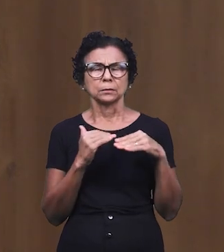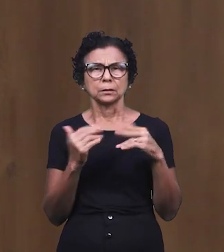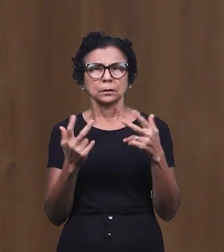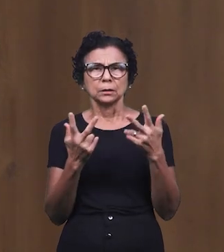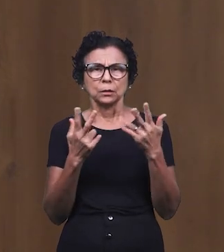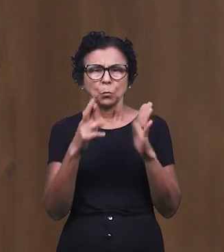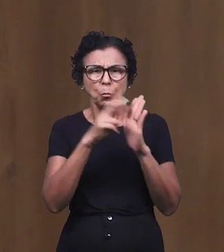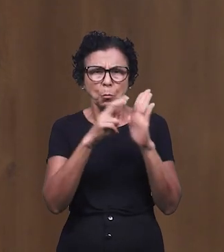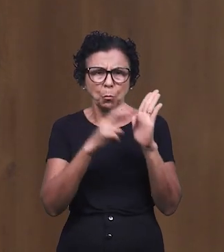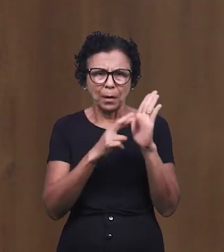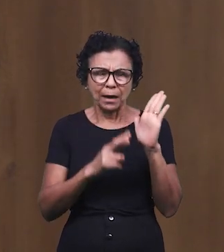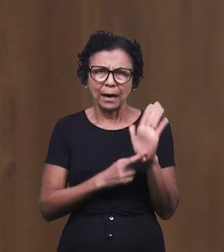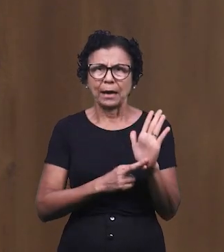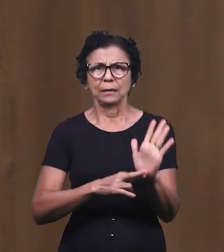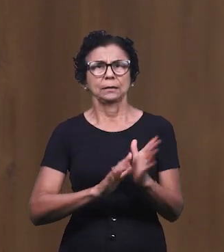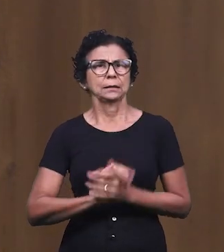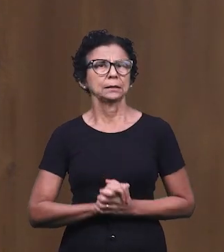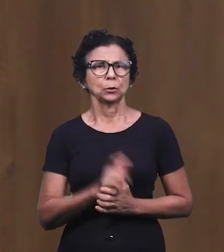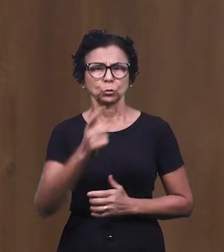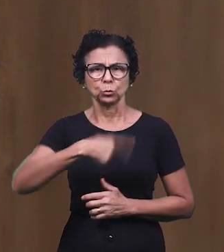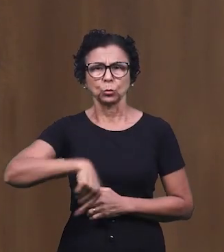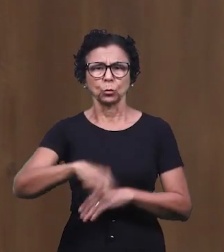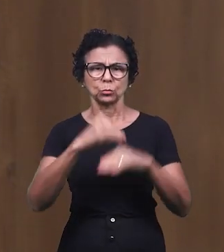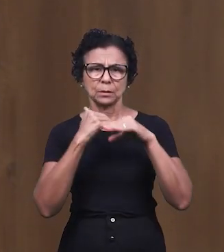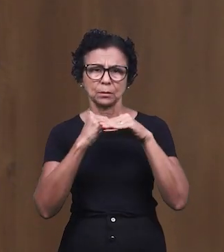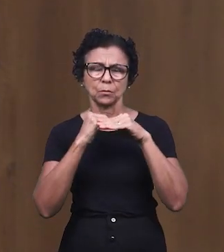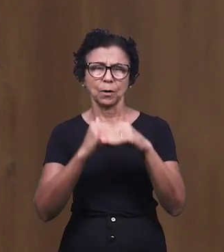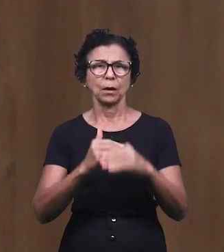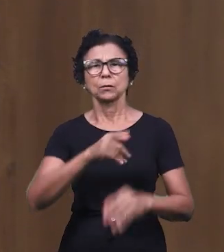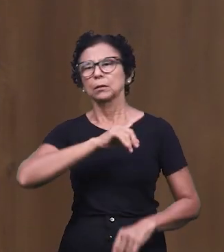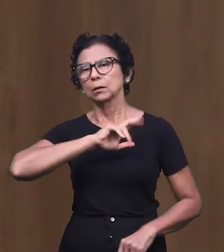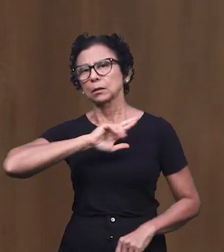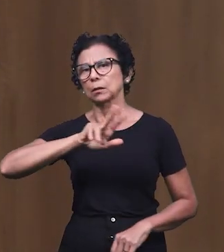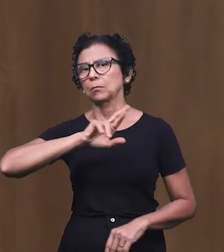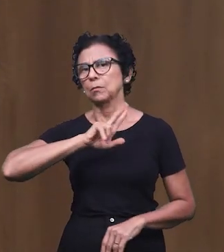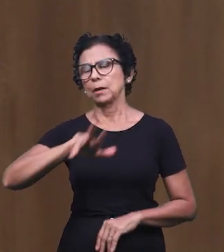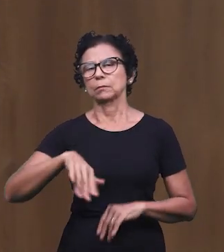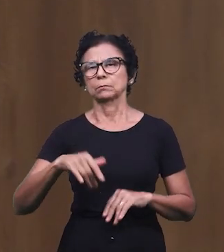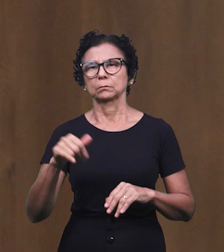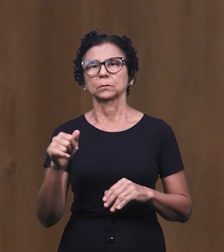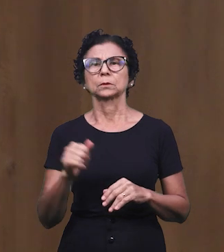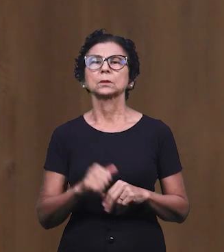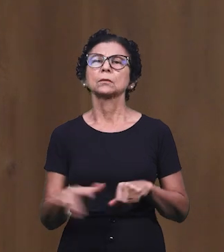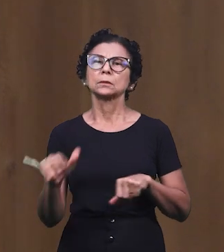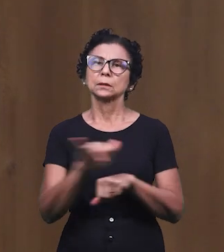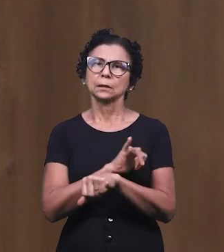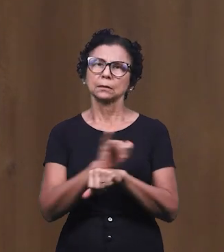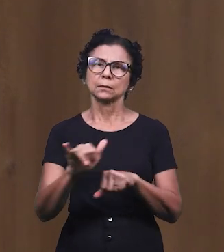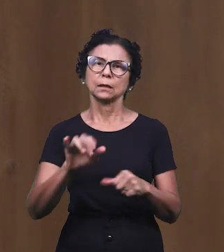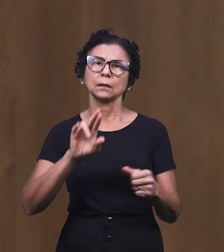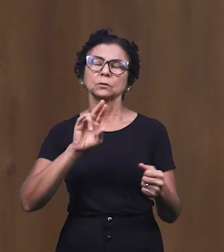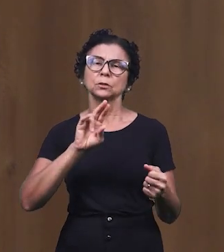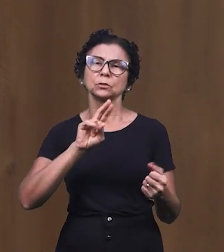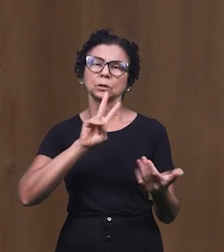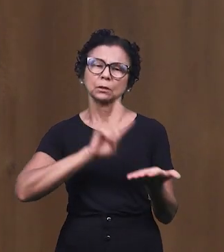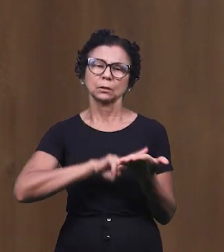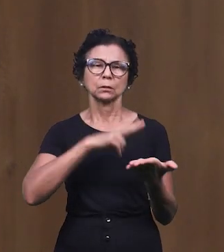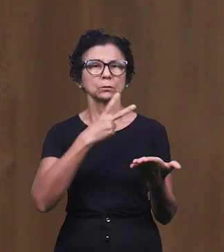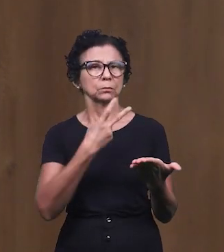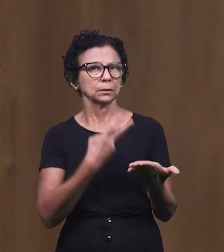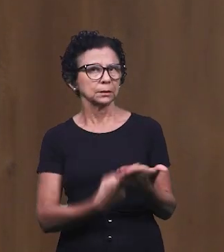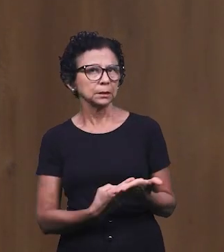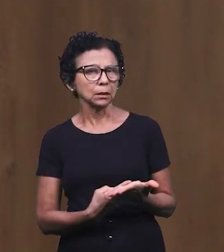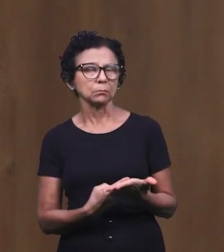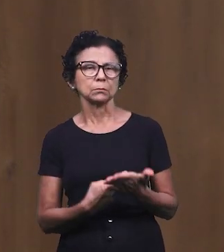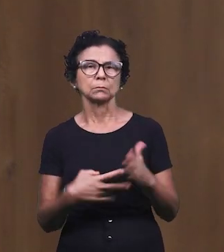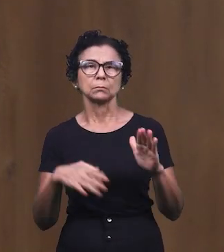uma regra, vamos fazer desse jeito. Não, isso aqui são estratégias de tradução. Os irmãos, eles têm liberdade de acordo também com